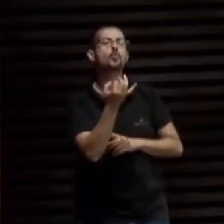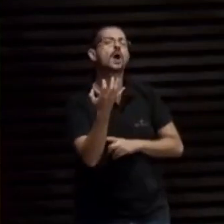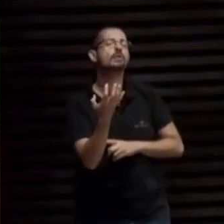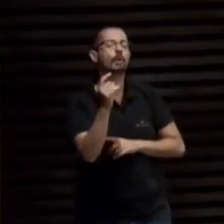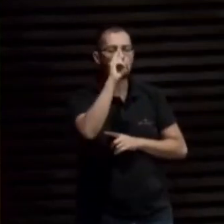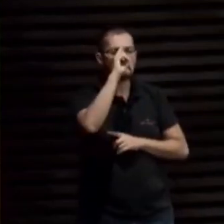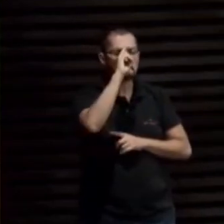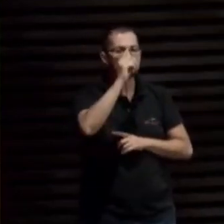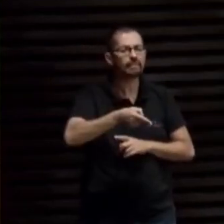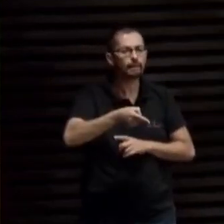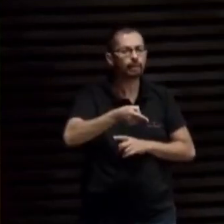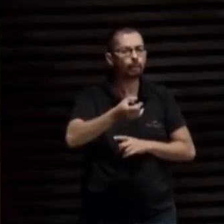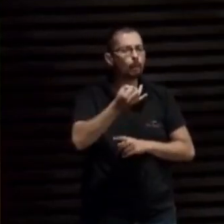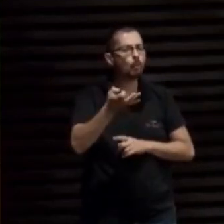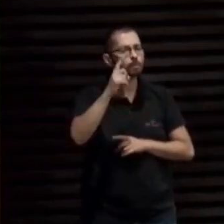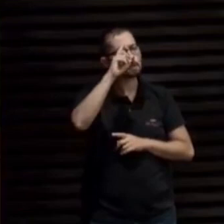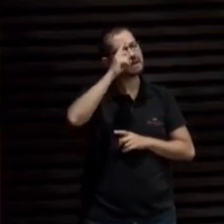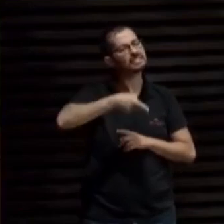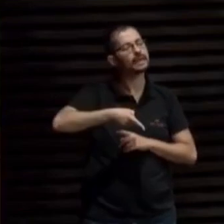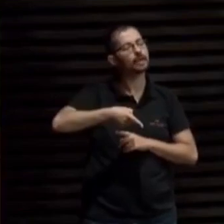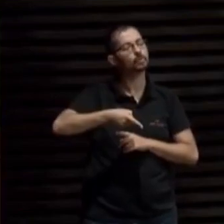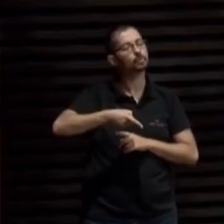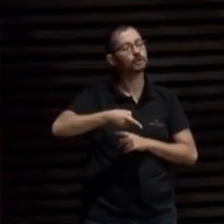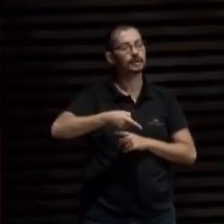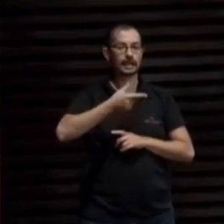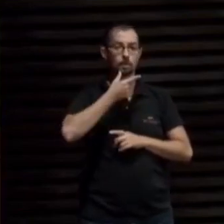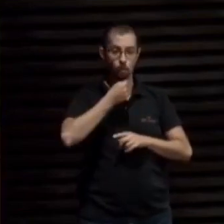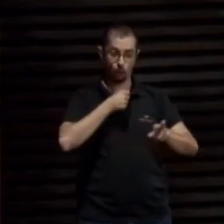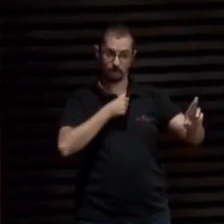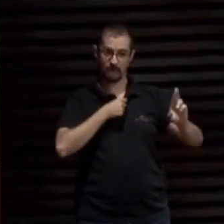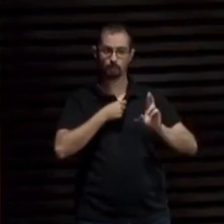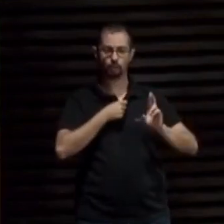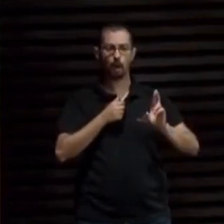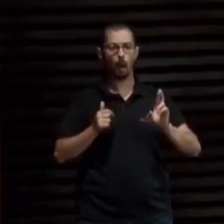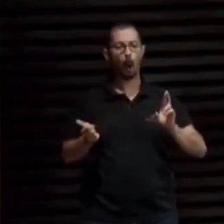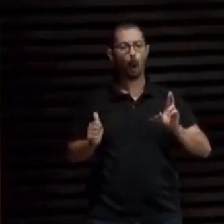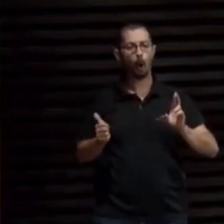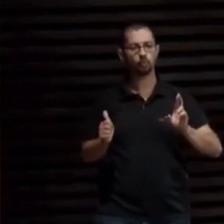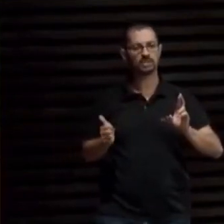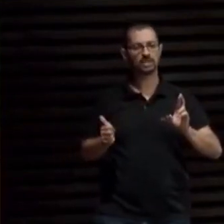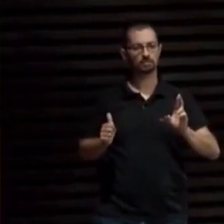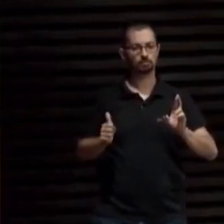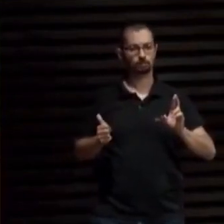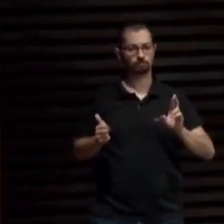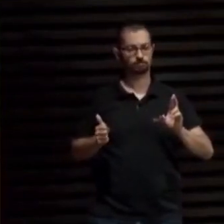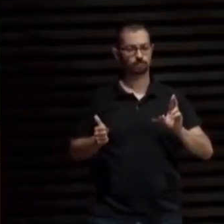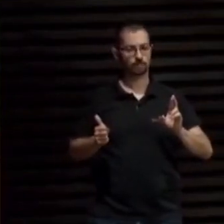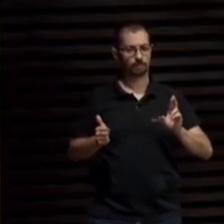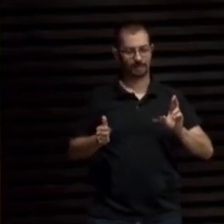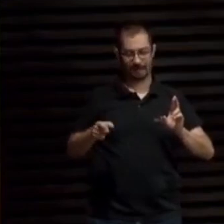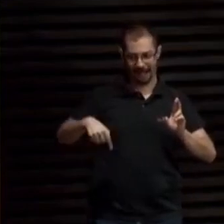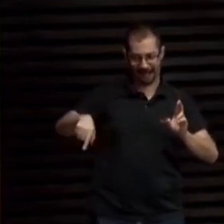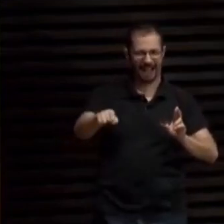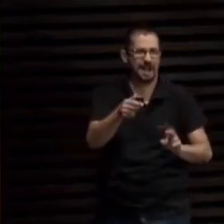mandamentos? E o homem disse: 11. Você imagina, a meninada